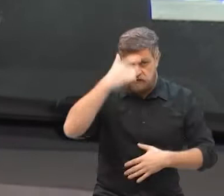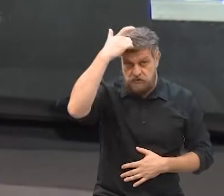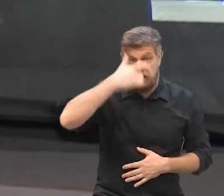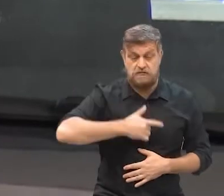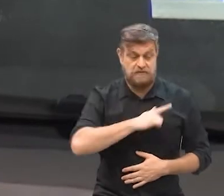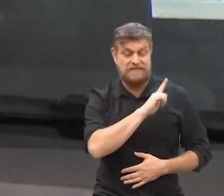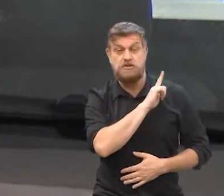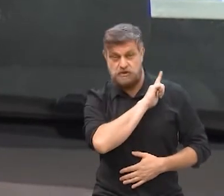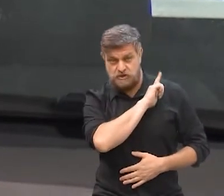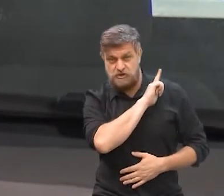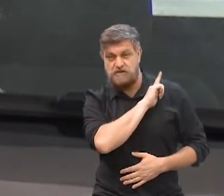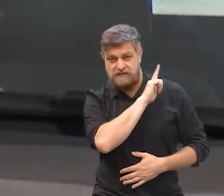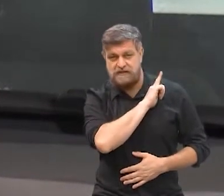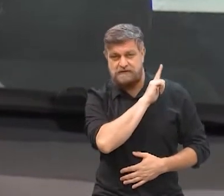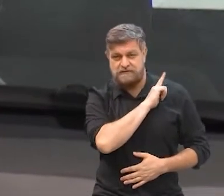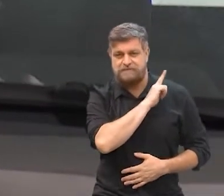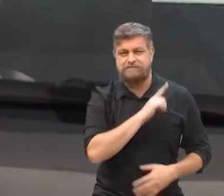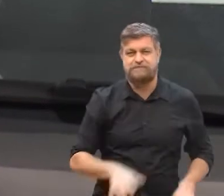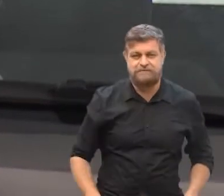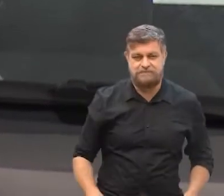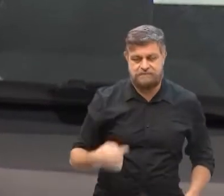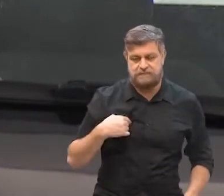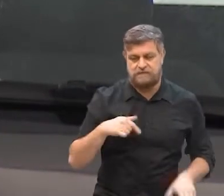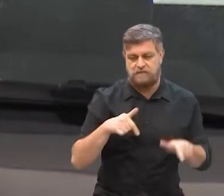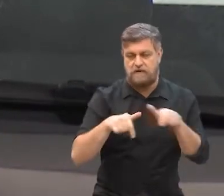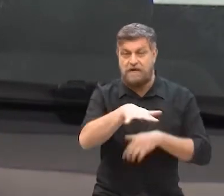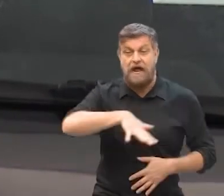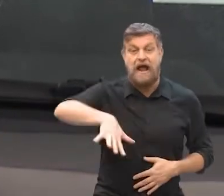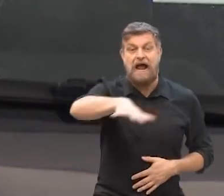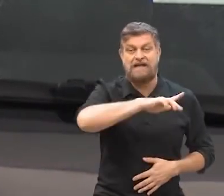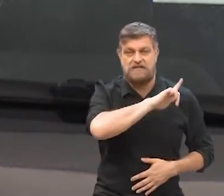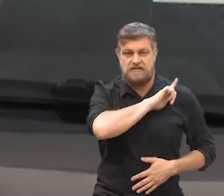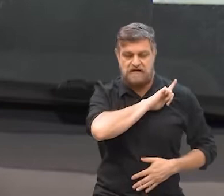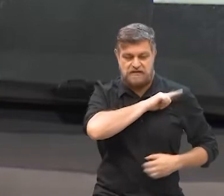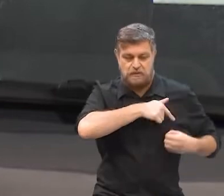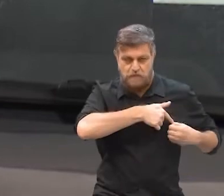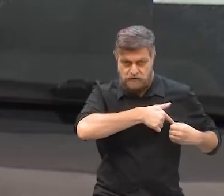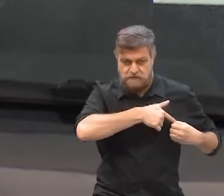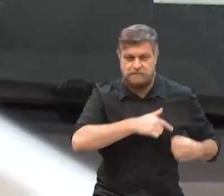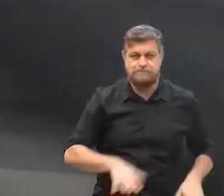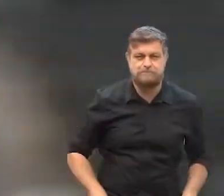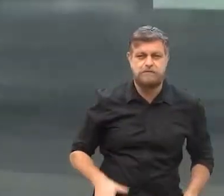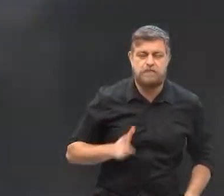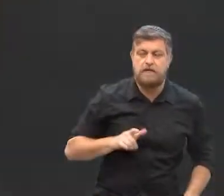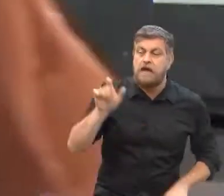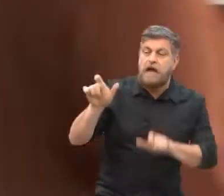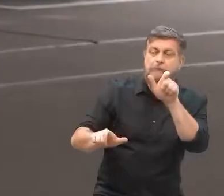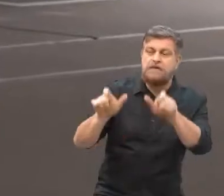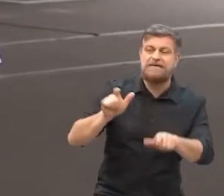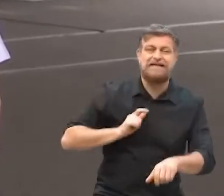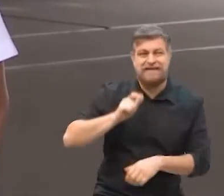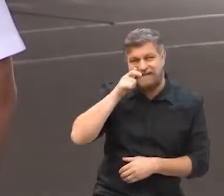ser gerente, né? Hoje estou na área de gerência do posto. Bom, e para o pessoal que está em casa,